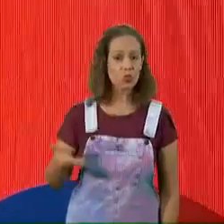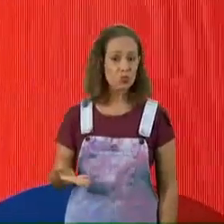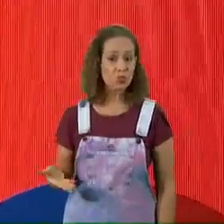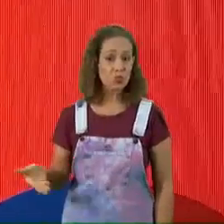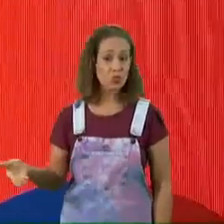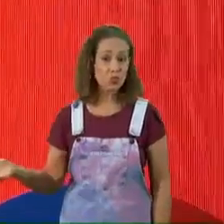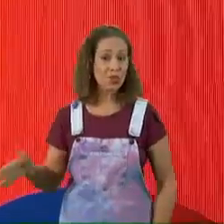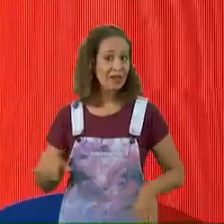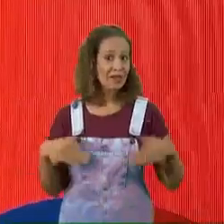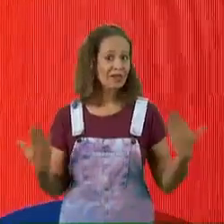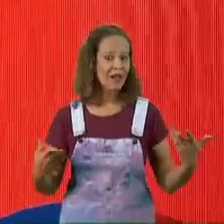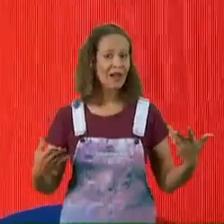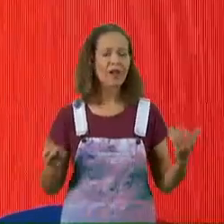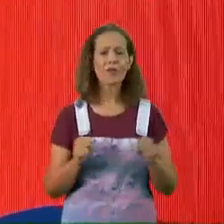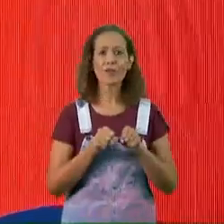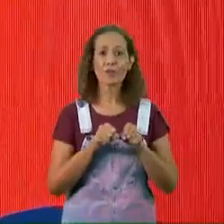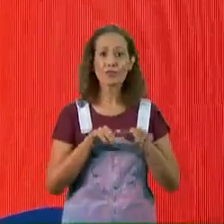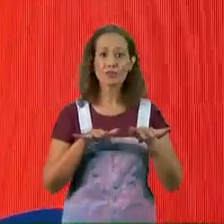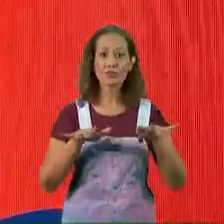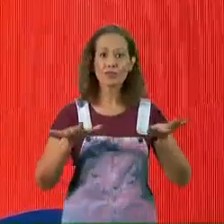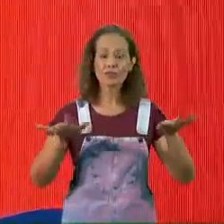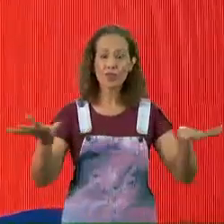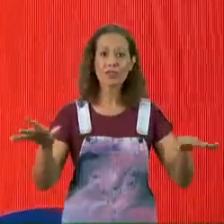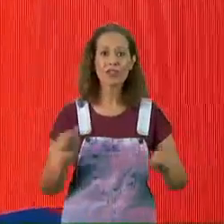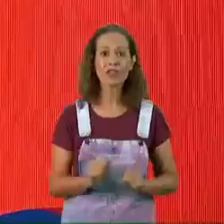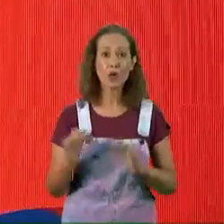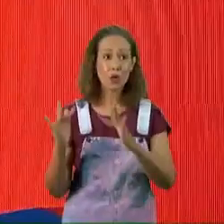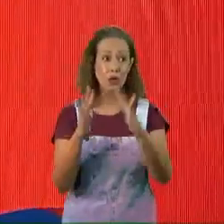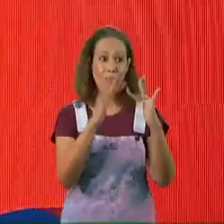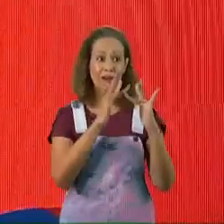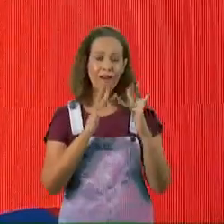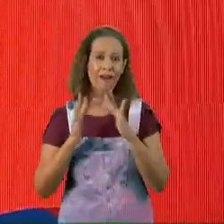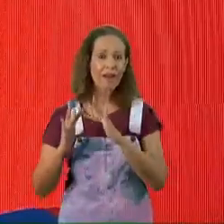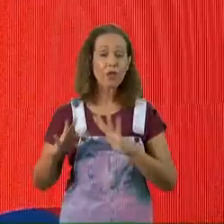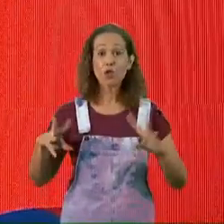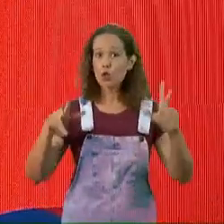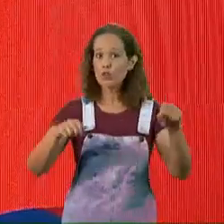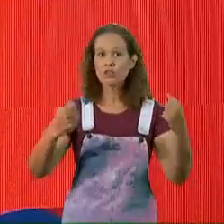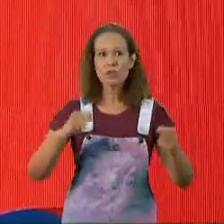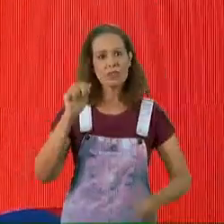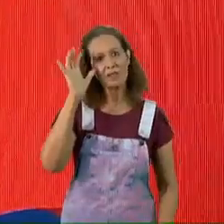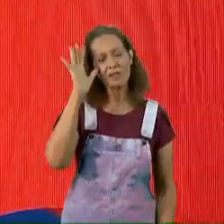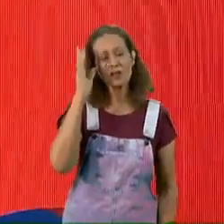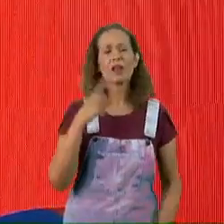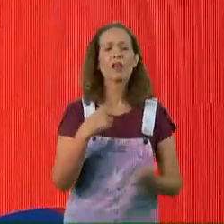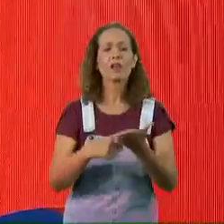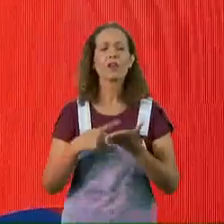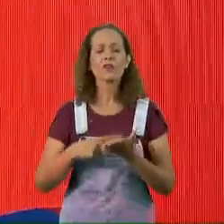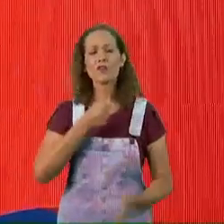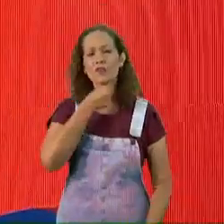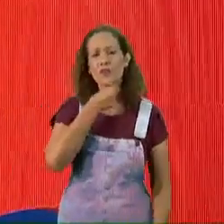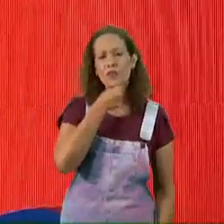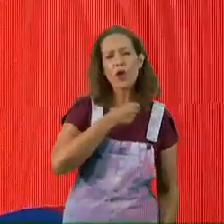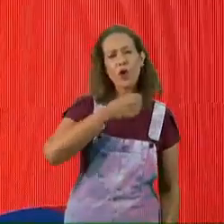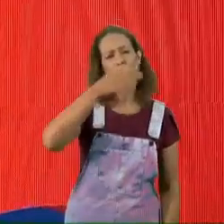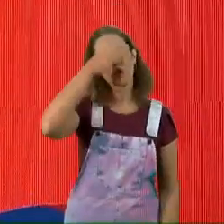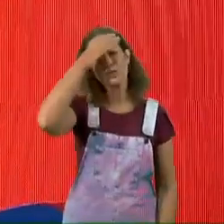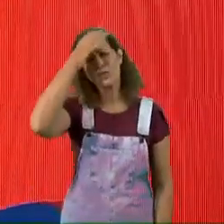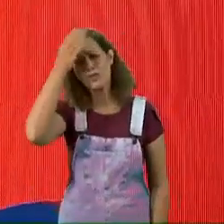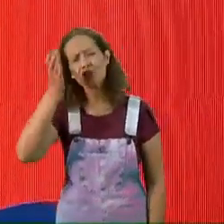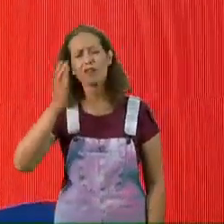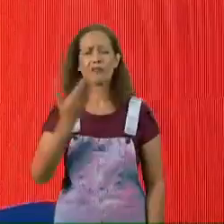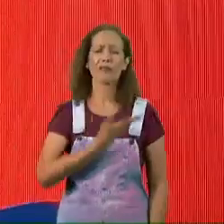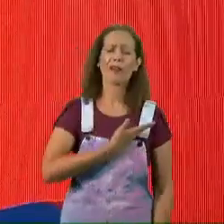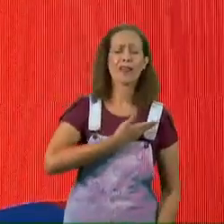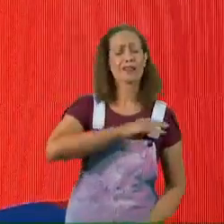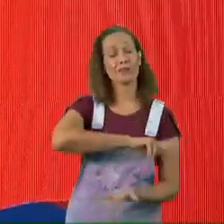vai compartilhar com todos os seus contatos. Ninguém pode ficar de fora. Convida ali a vovó, o vovô, o titio, os seus priminhos, os seus